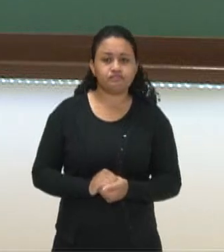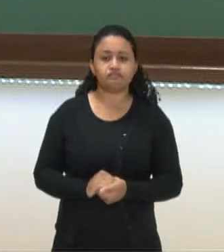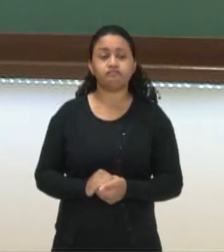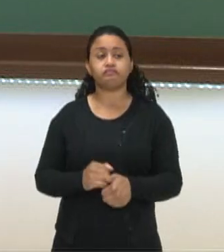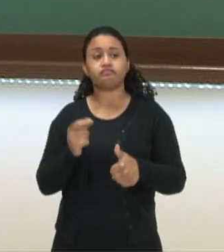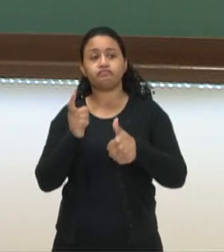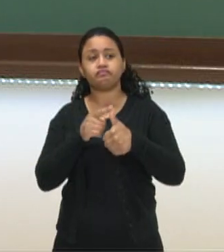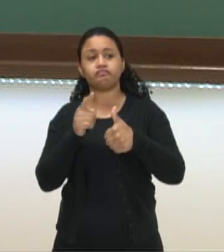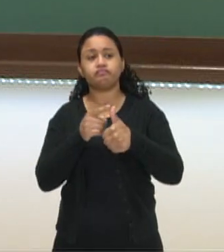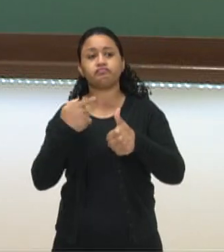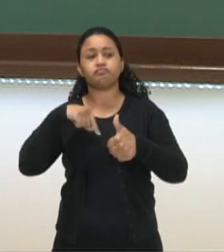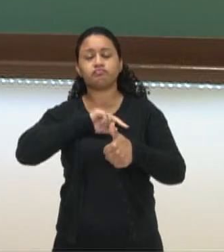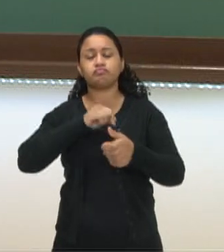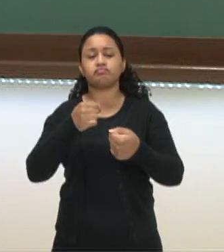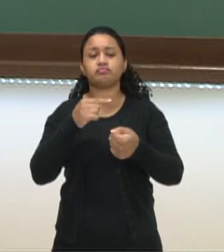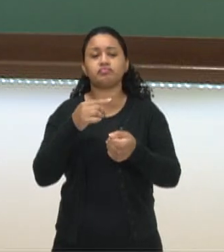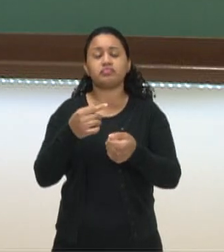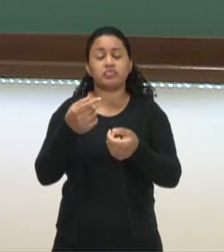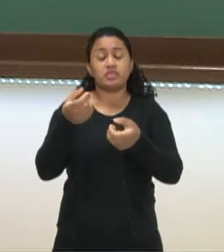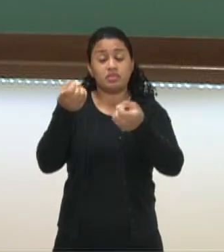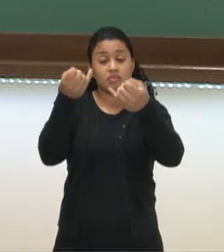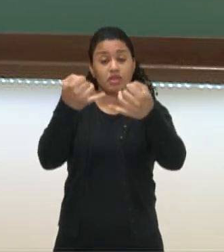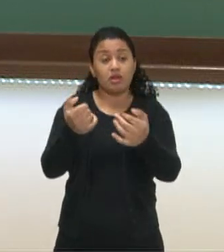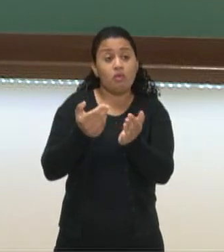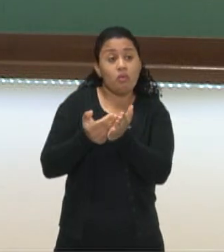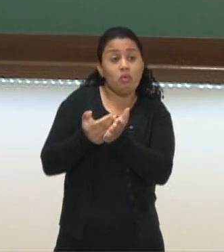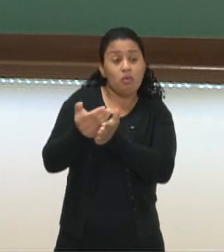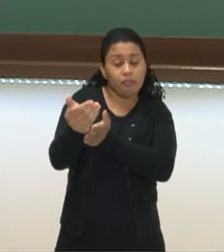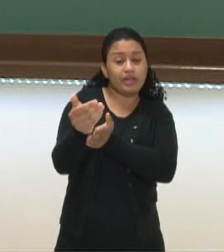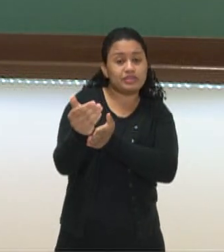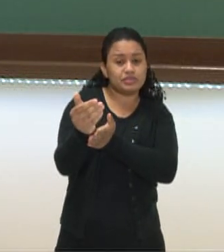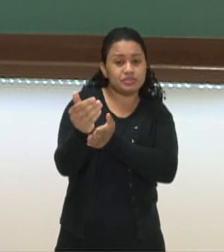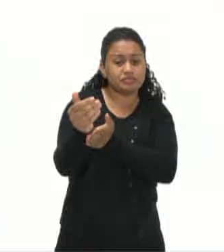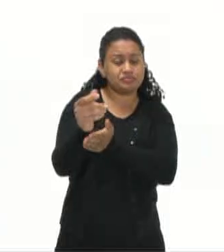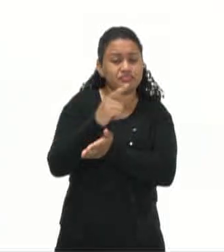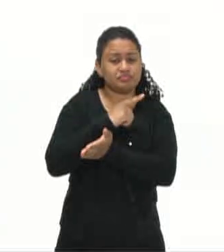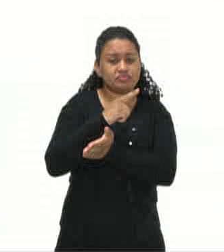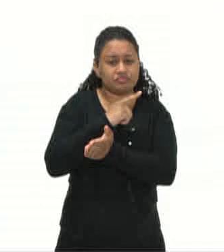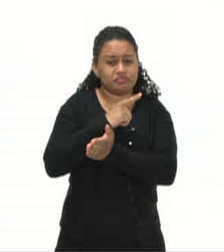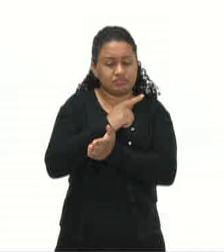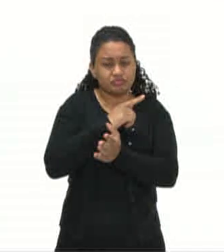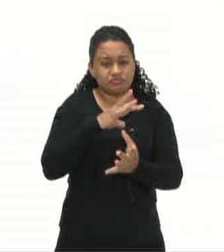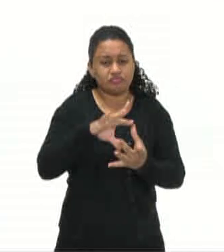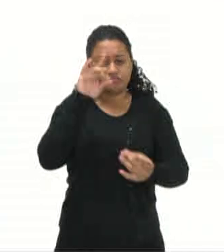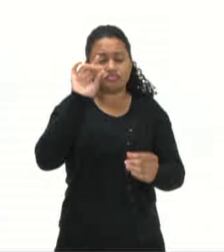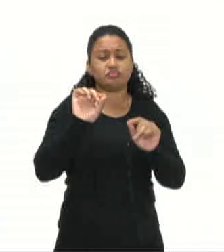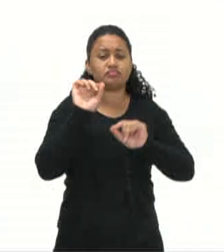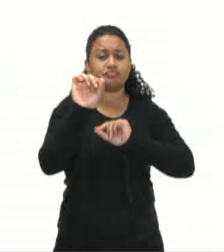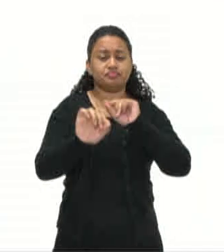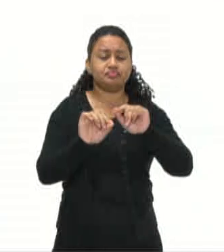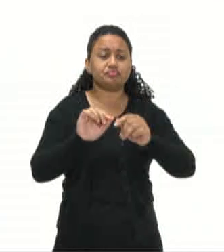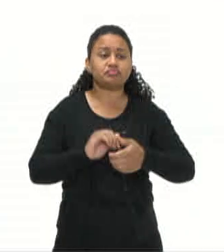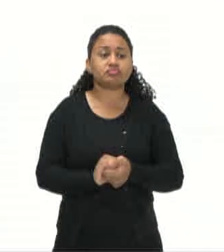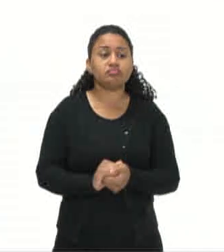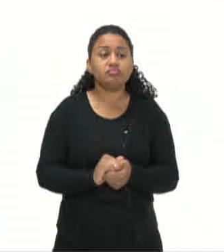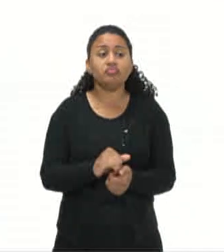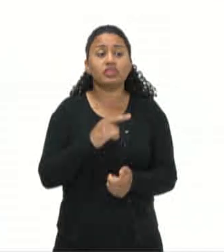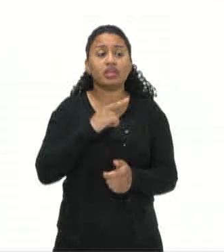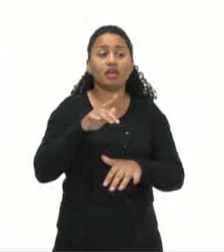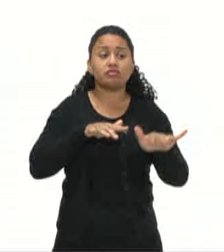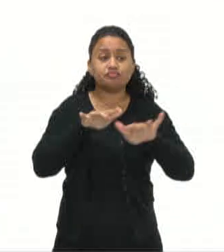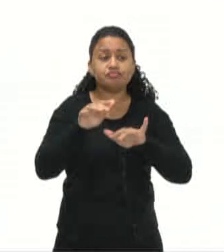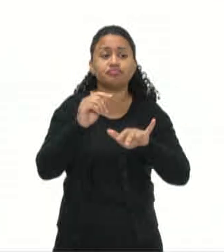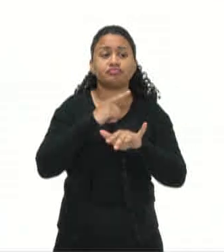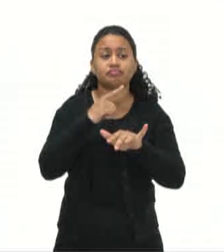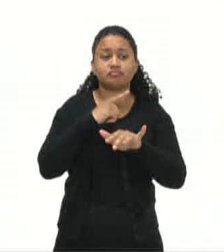Primeiramente, a gente tem que falar sobre o início da abstração. Vasily Kandinsky, idealizador do movimento expressionista abstrato, nasceu em